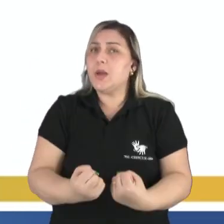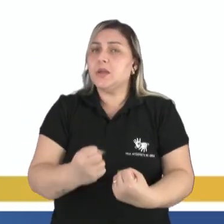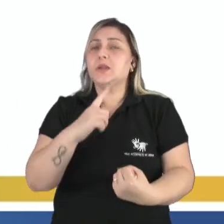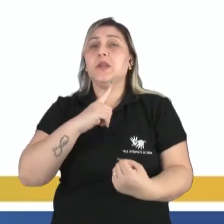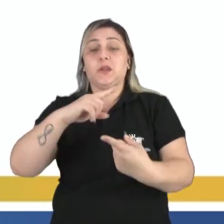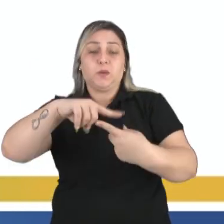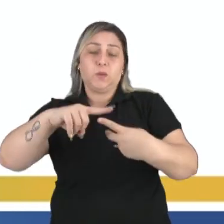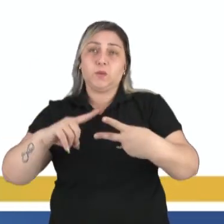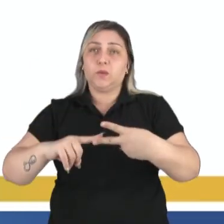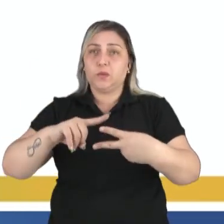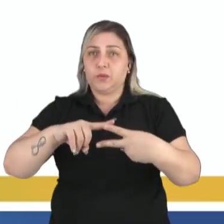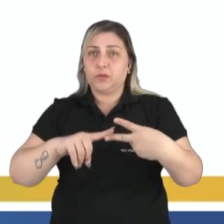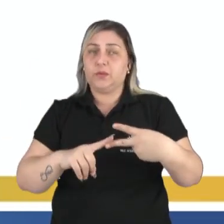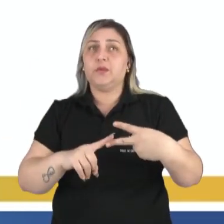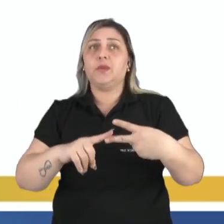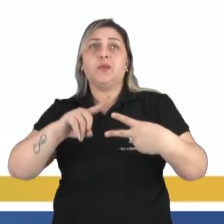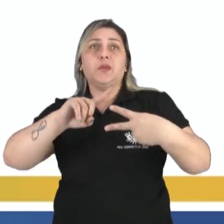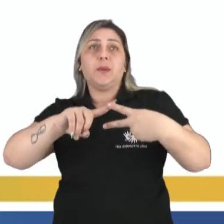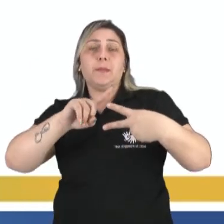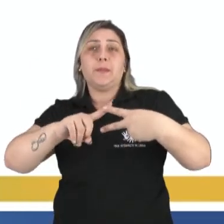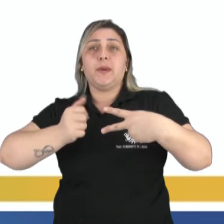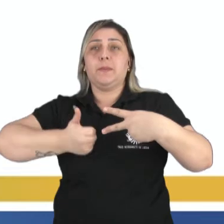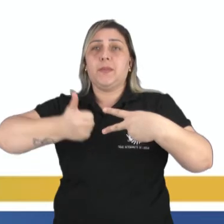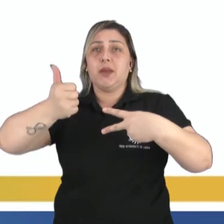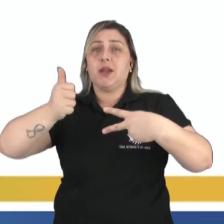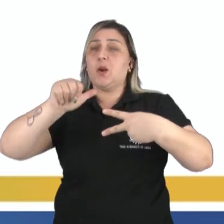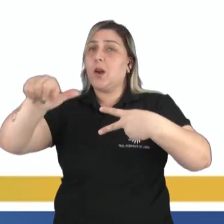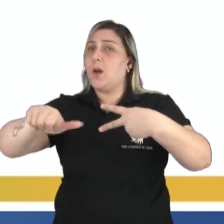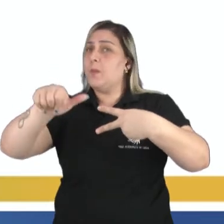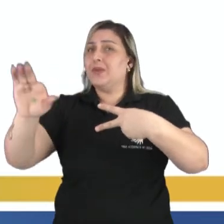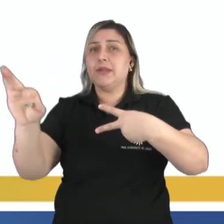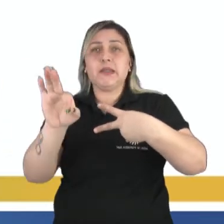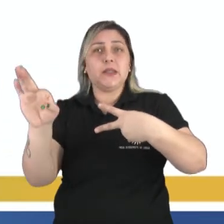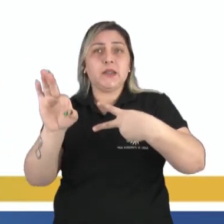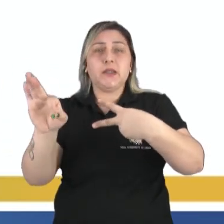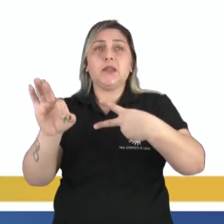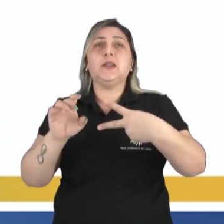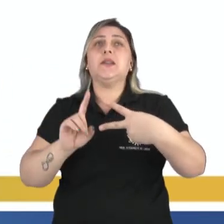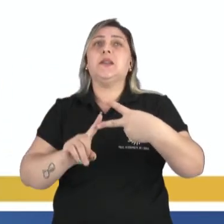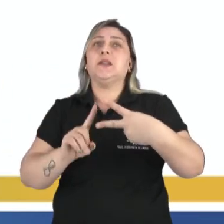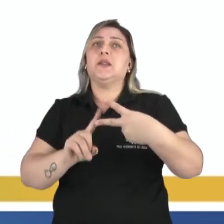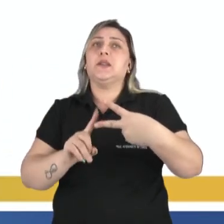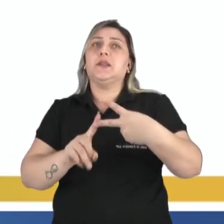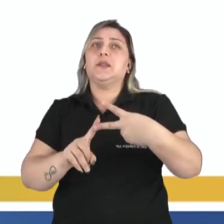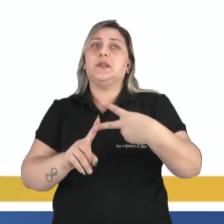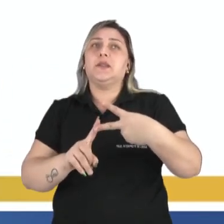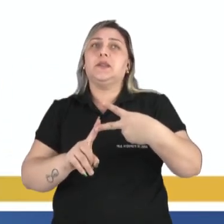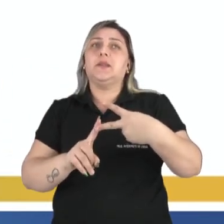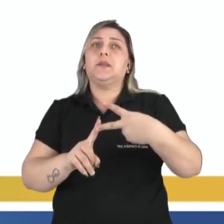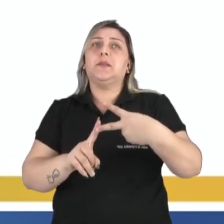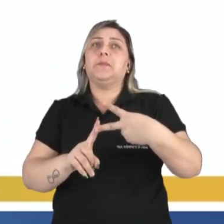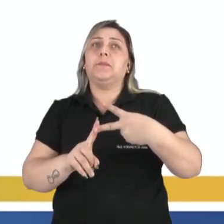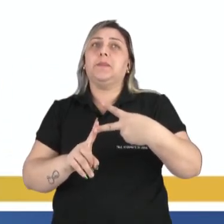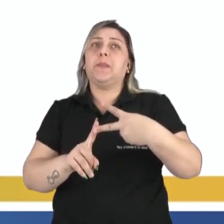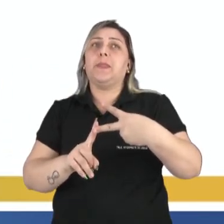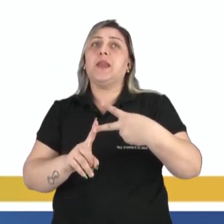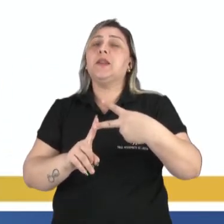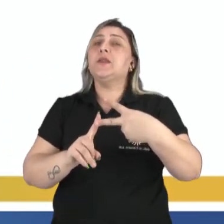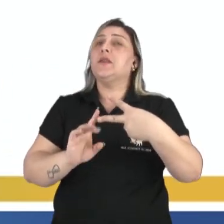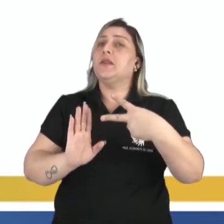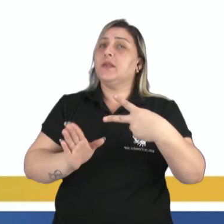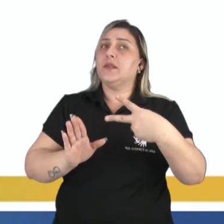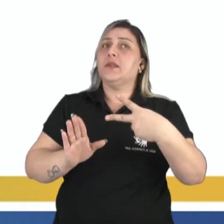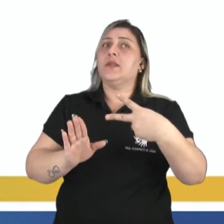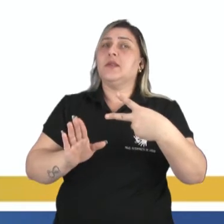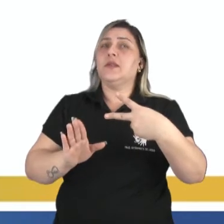duas componentes. Essa daqui, ó, não se altera, tá? Ela não se altera na horizontal. A que se